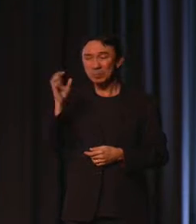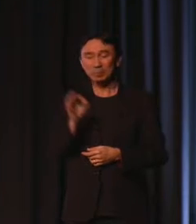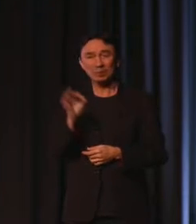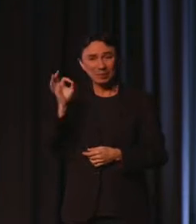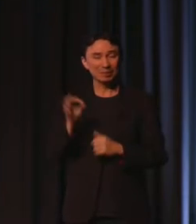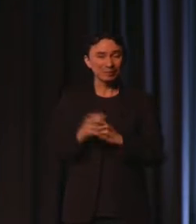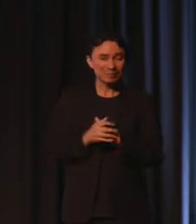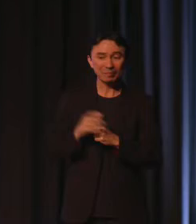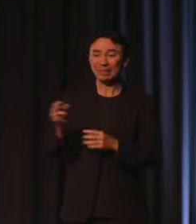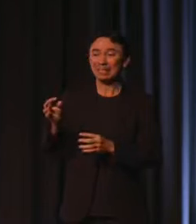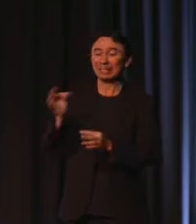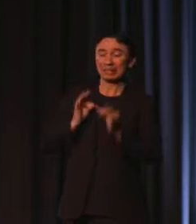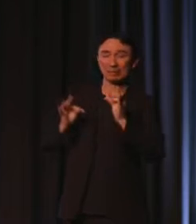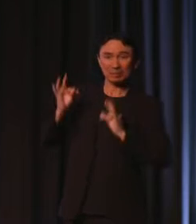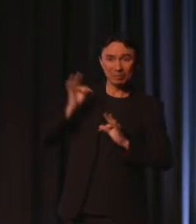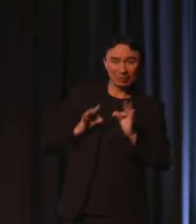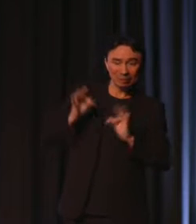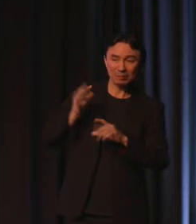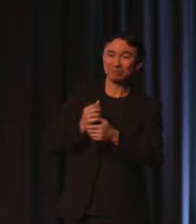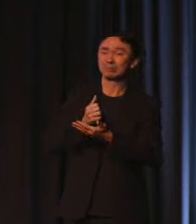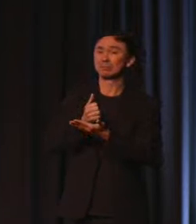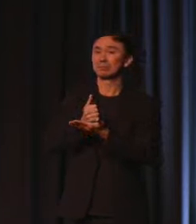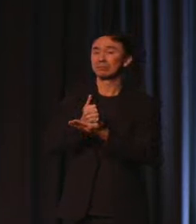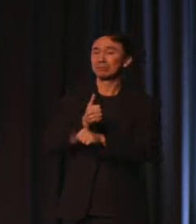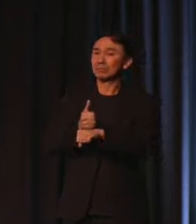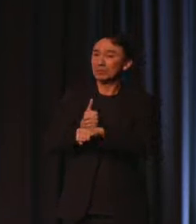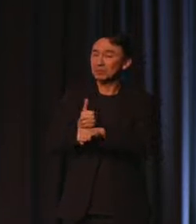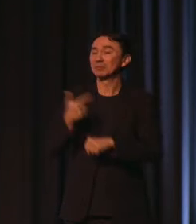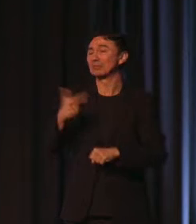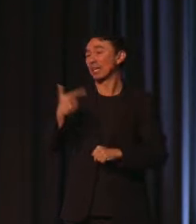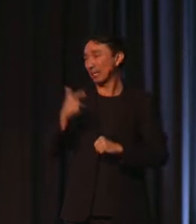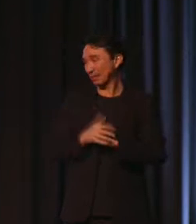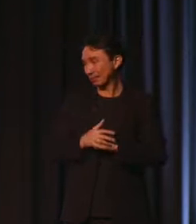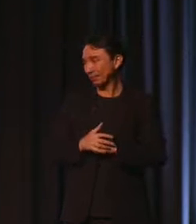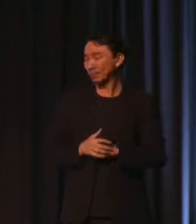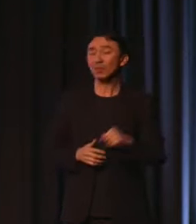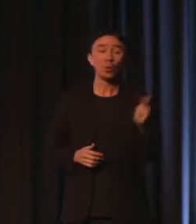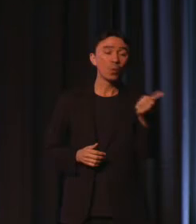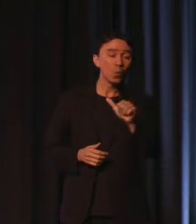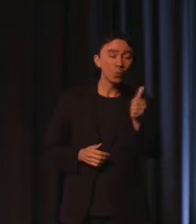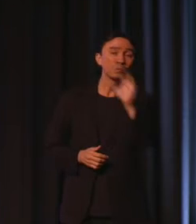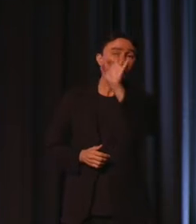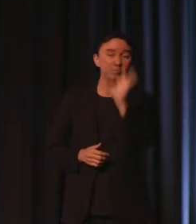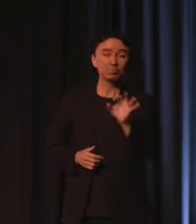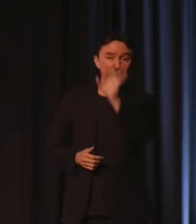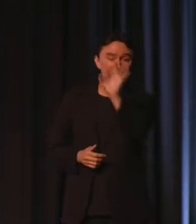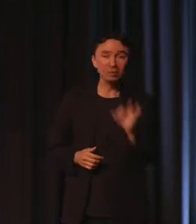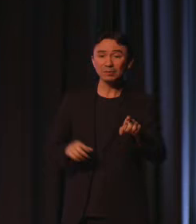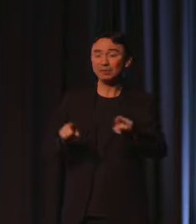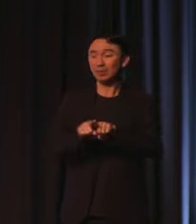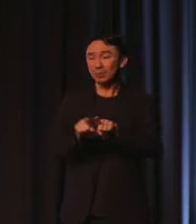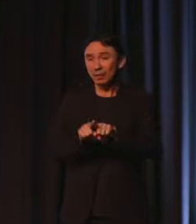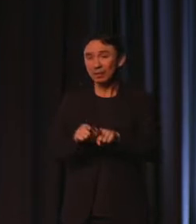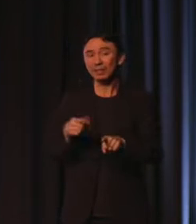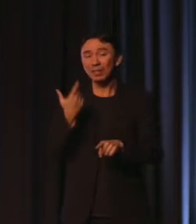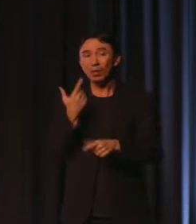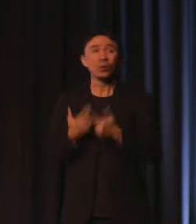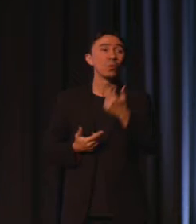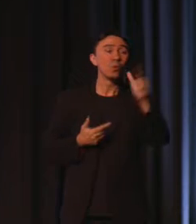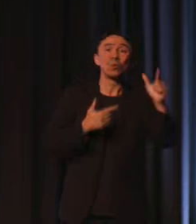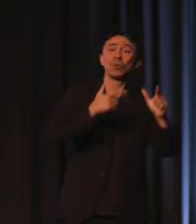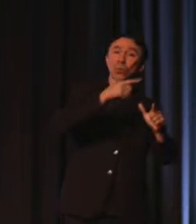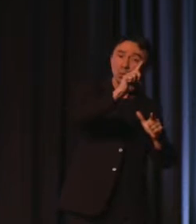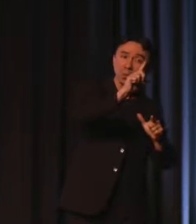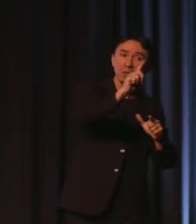e o próprio conhecimento da população são os pontos que vão marcar. Com 11% também vem o conhecimento de outras